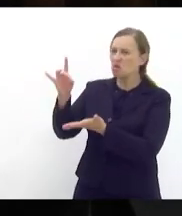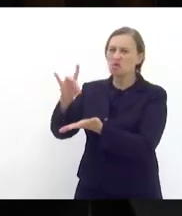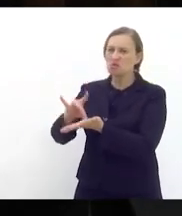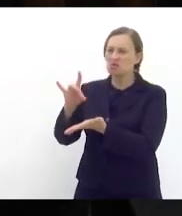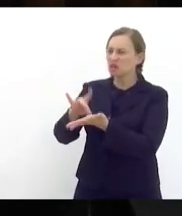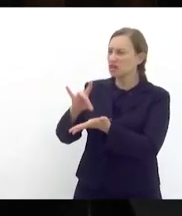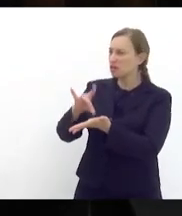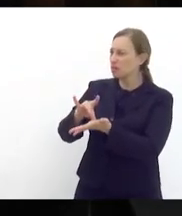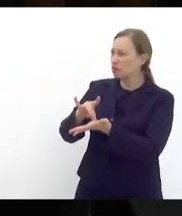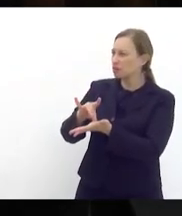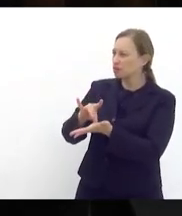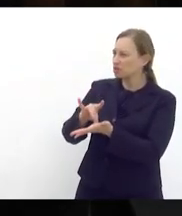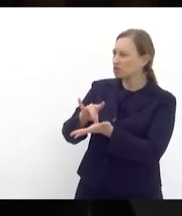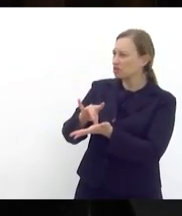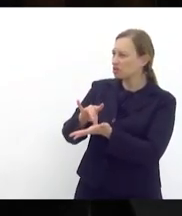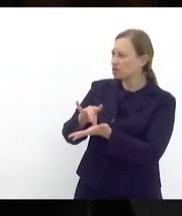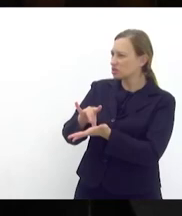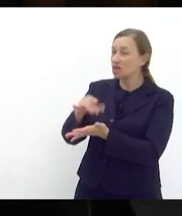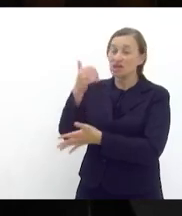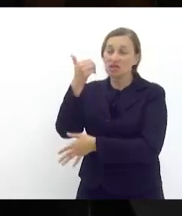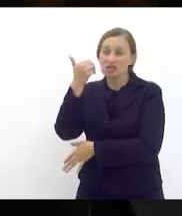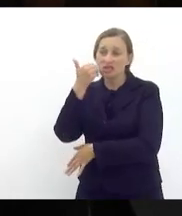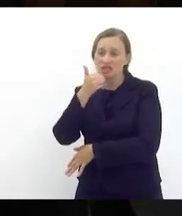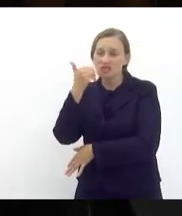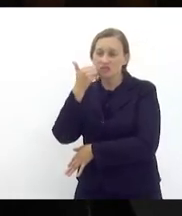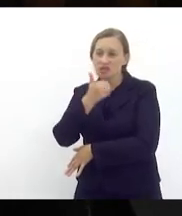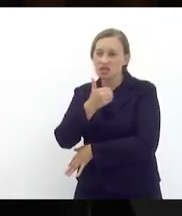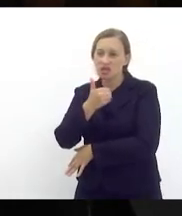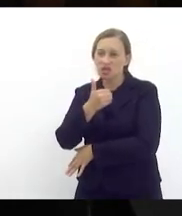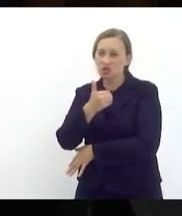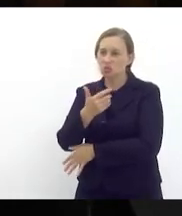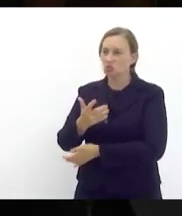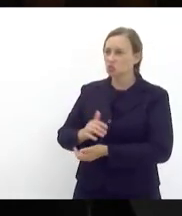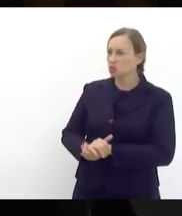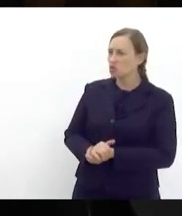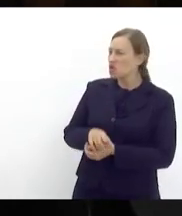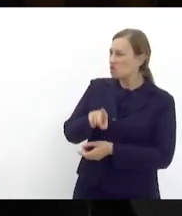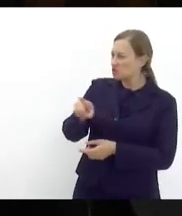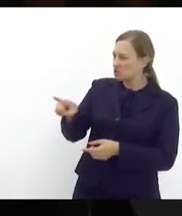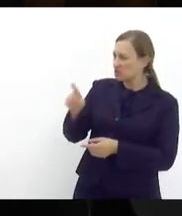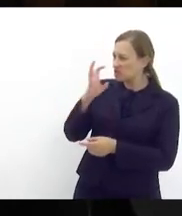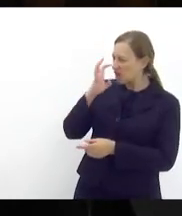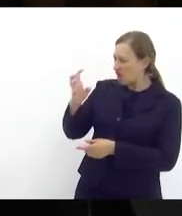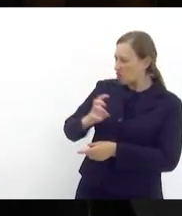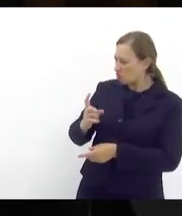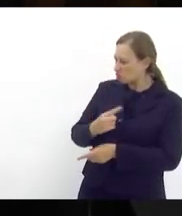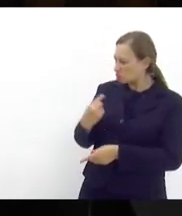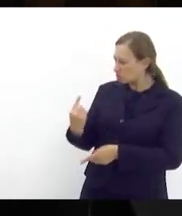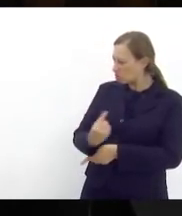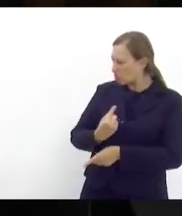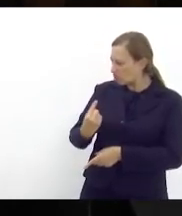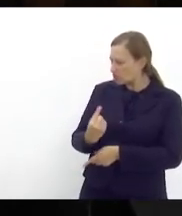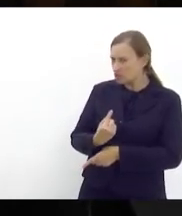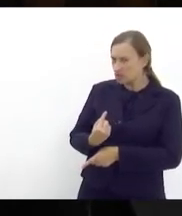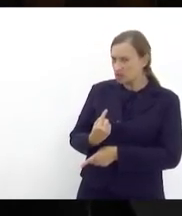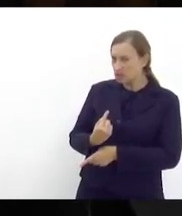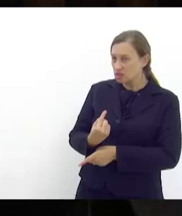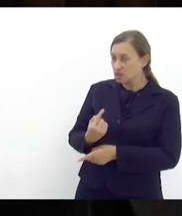hipócritas nojentos. Vocês nos acusam do que vocês são.